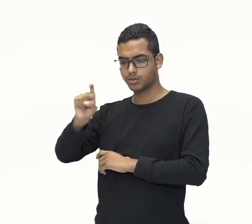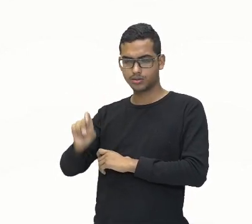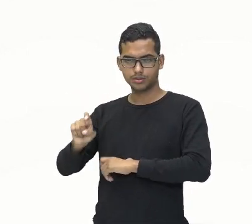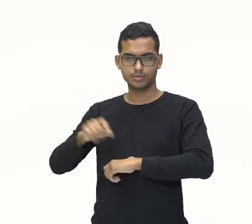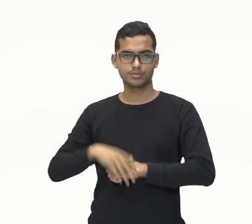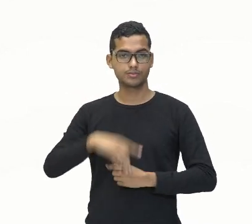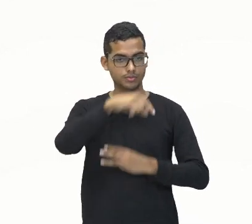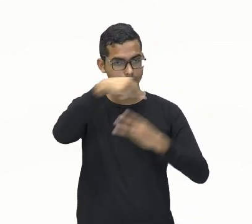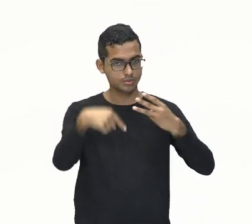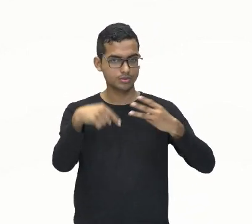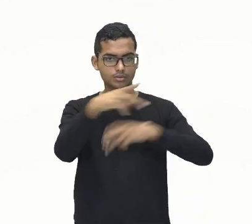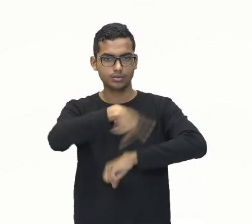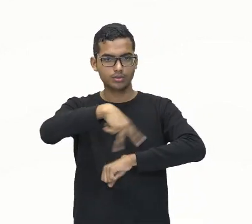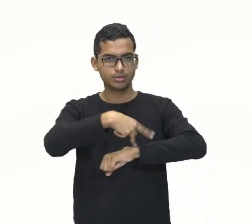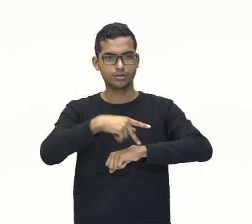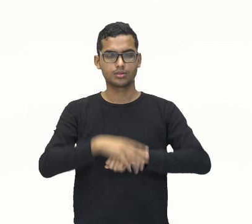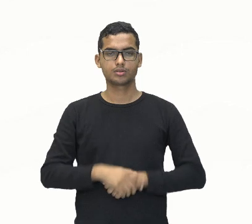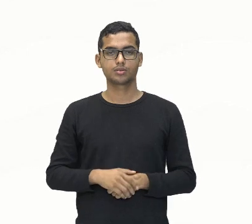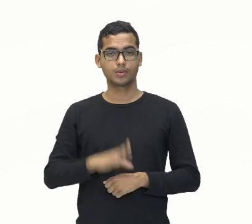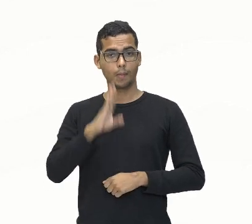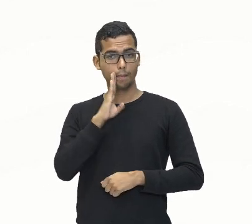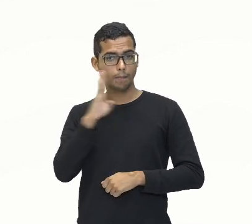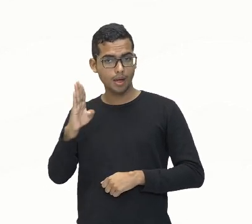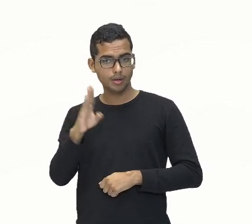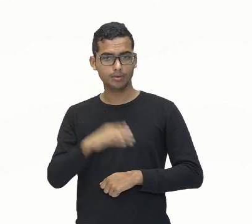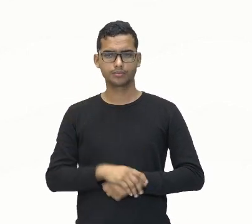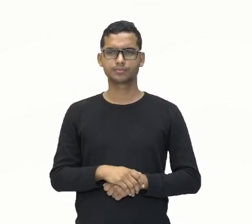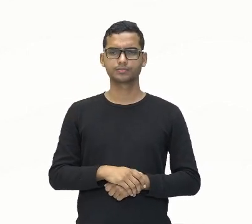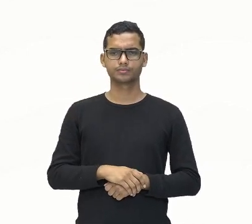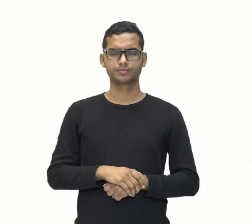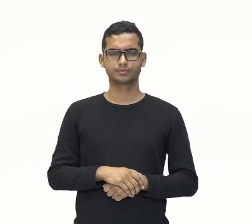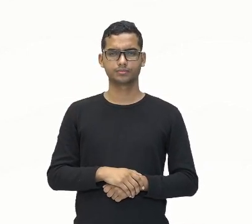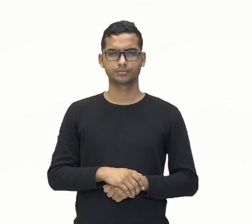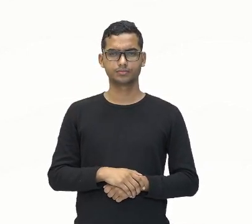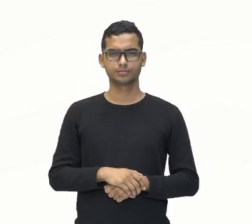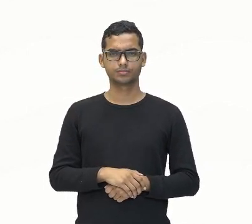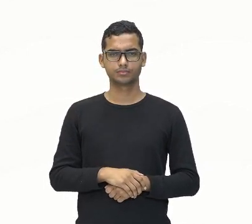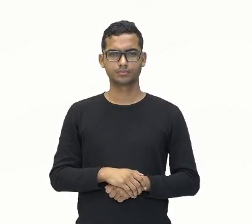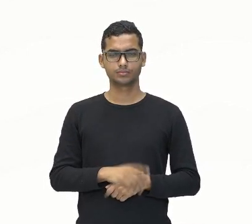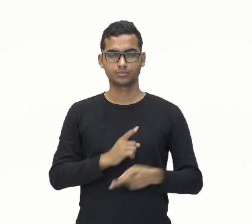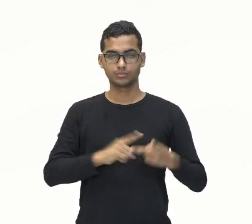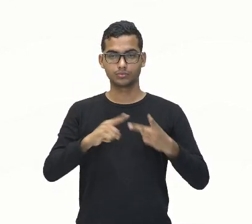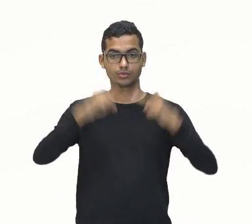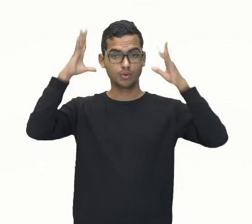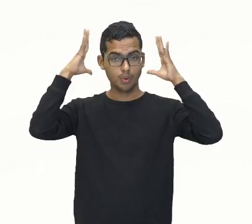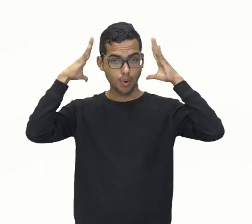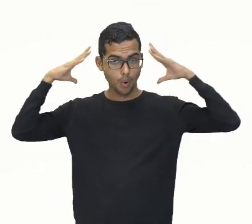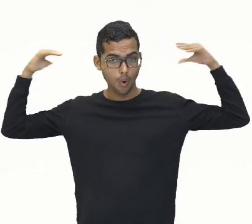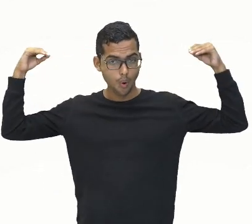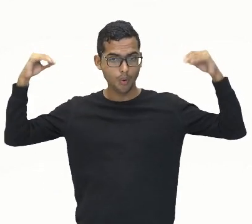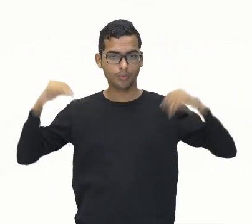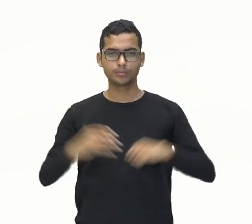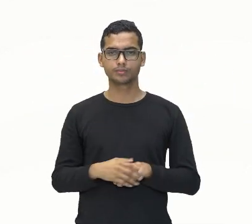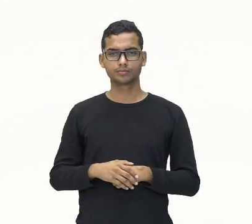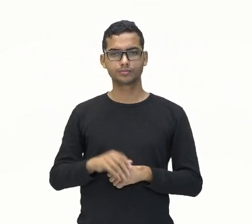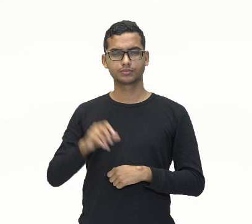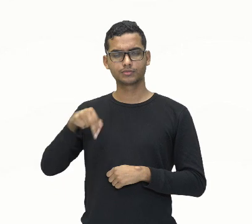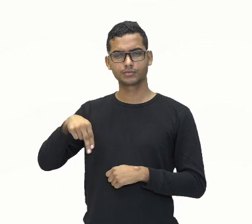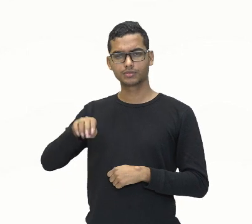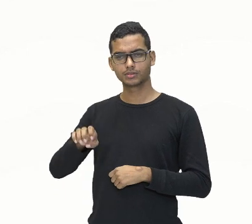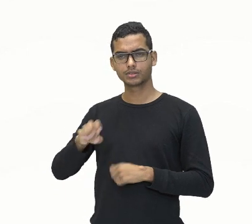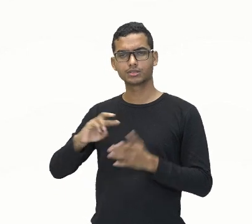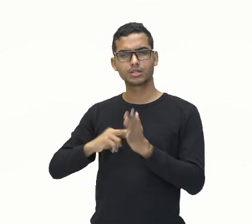né? Bélgica, o BE aqui de Bélgica, o NE é de